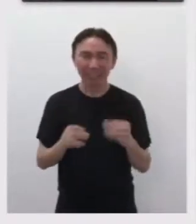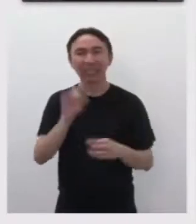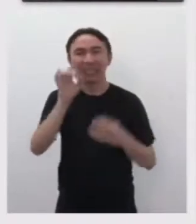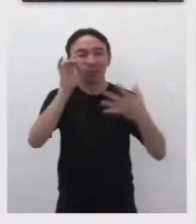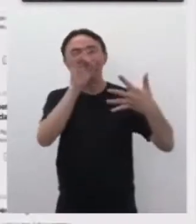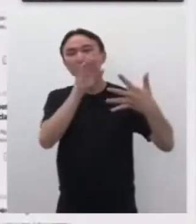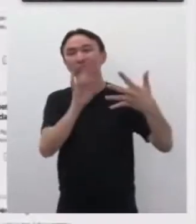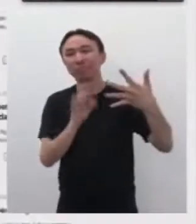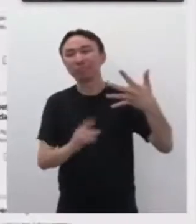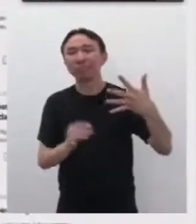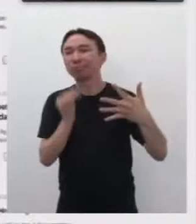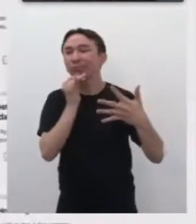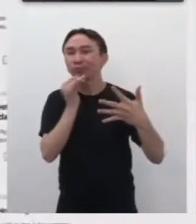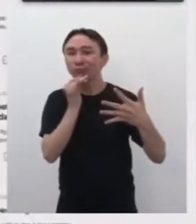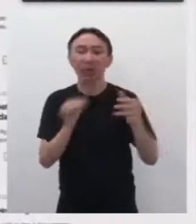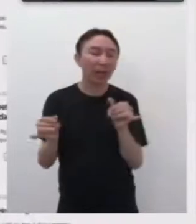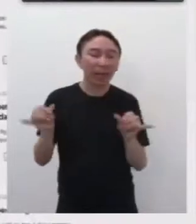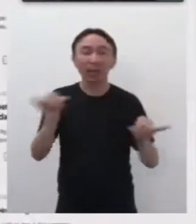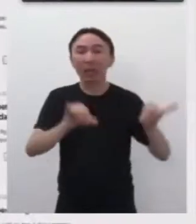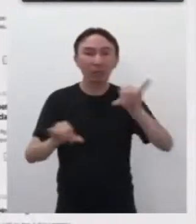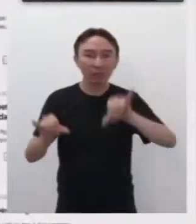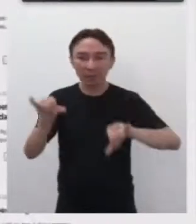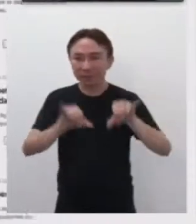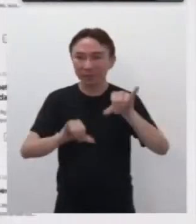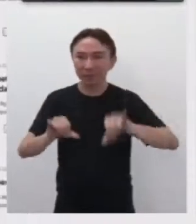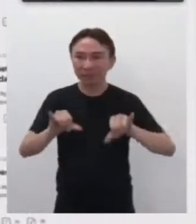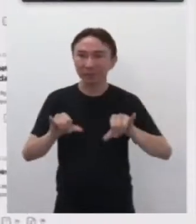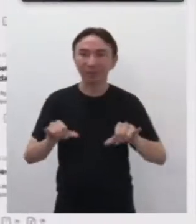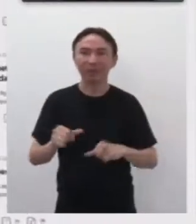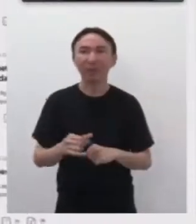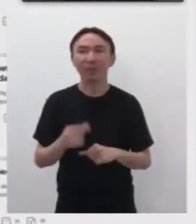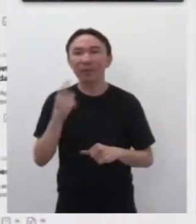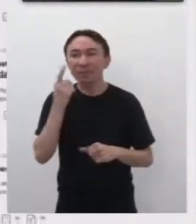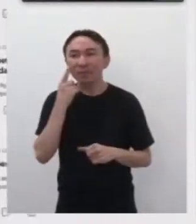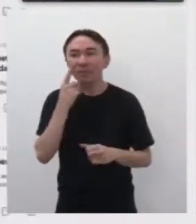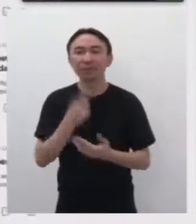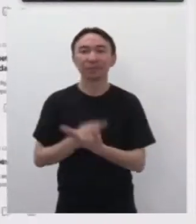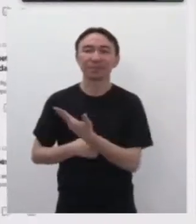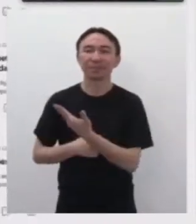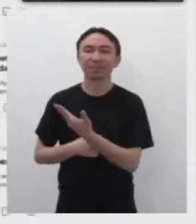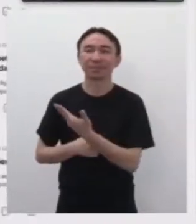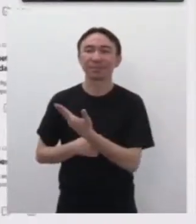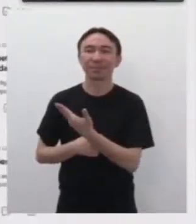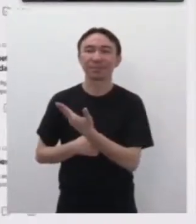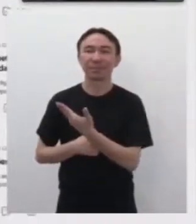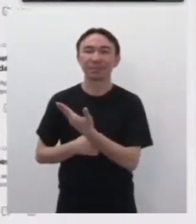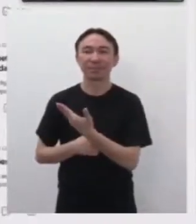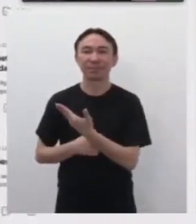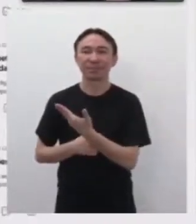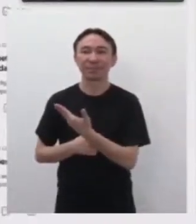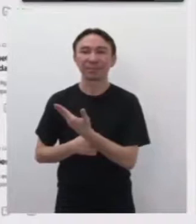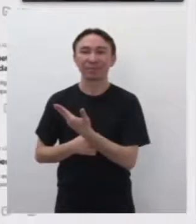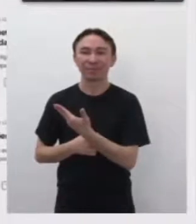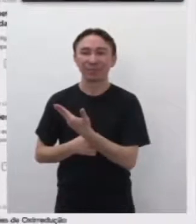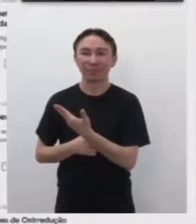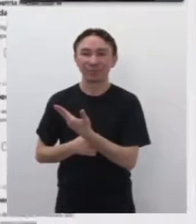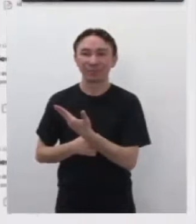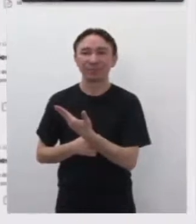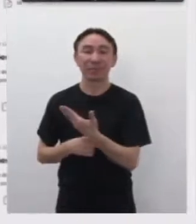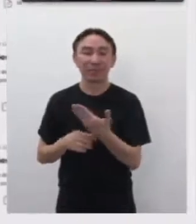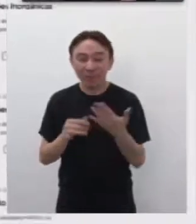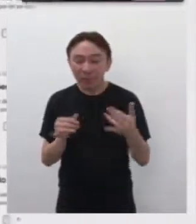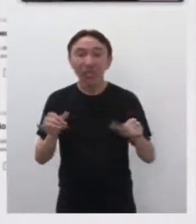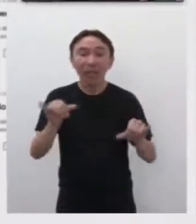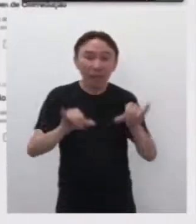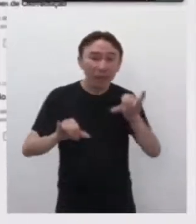Clicando em química, eu vou dar esse exemplo de química, porque eu gosto de dar esses exemplos com as artes. Na página de química, você já